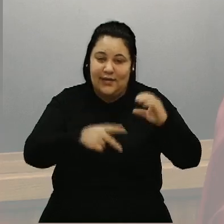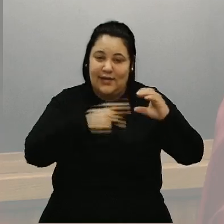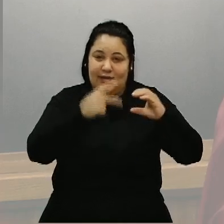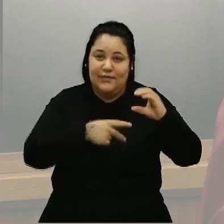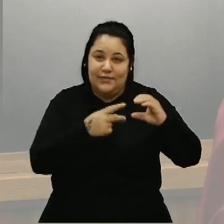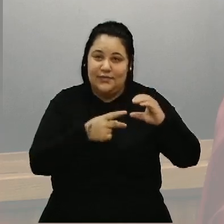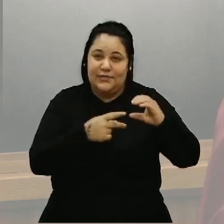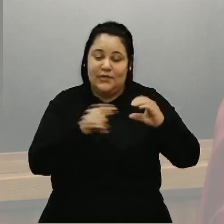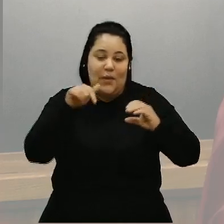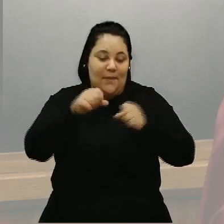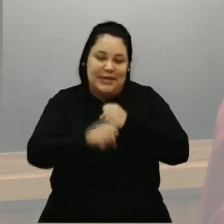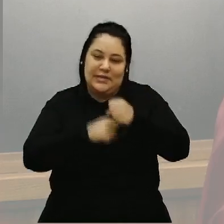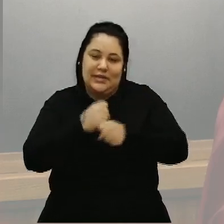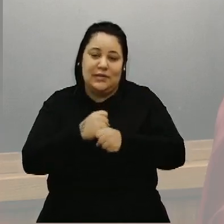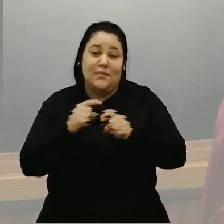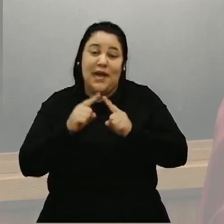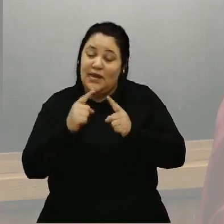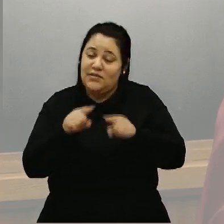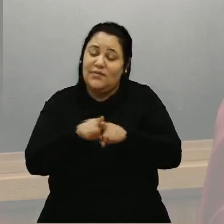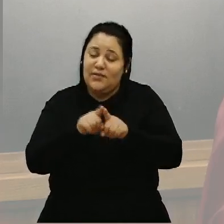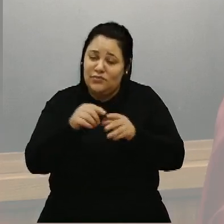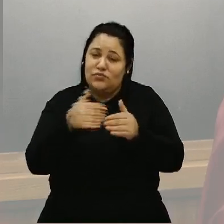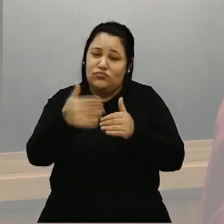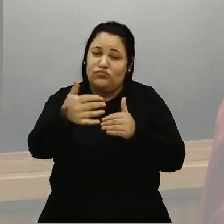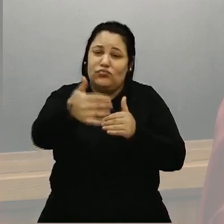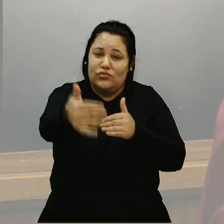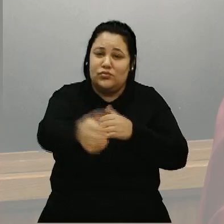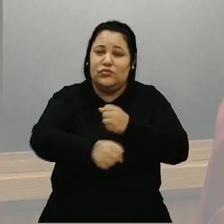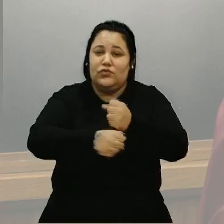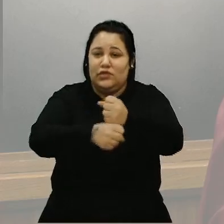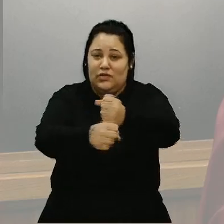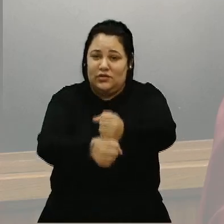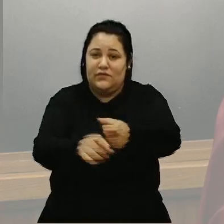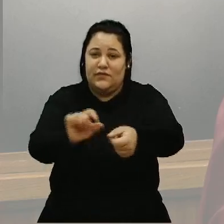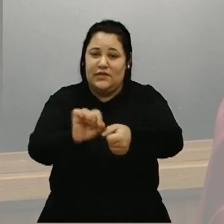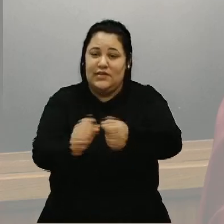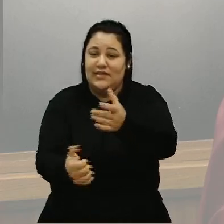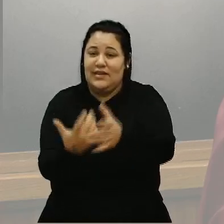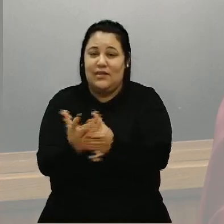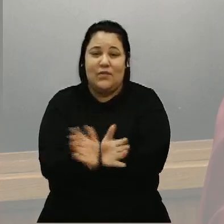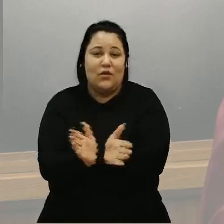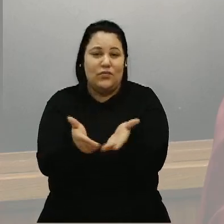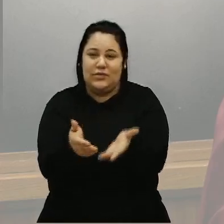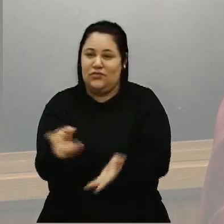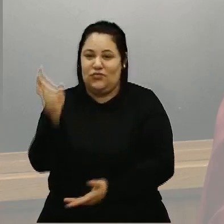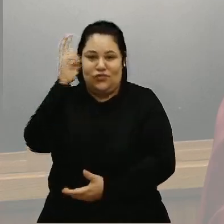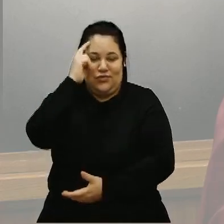for para esse ano, para os próximos, fazer a Comissão de Cultura, porque não dá mais